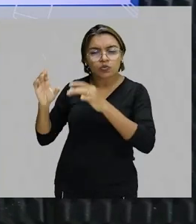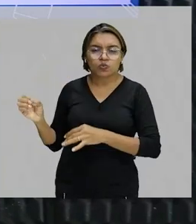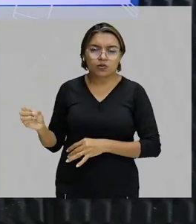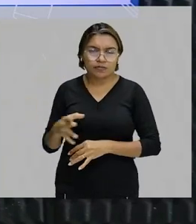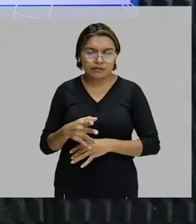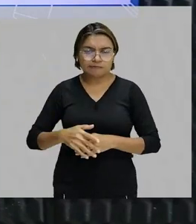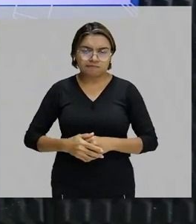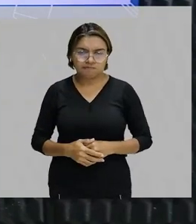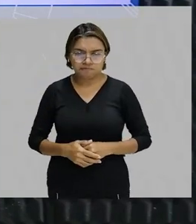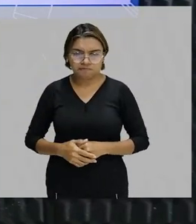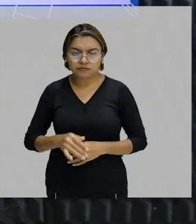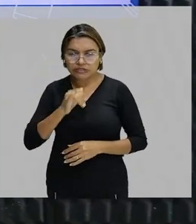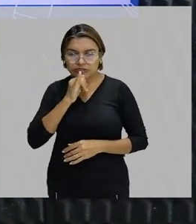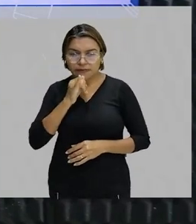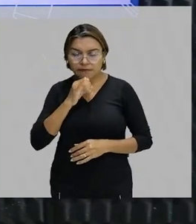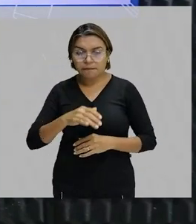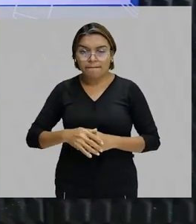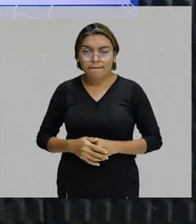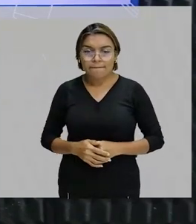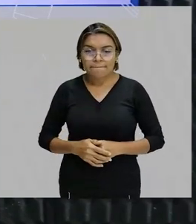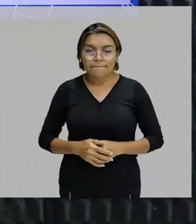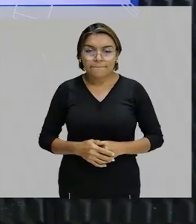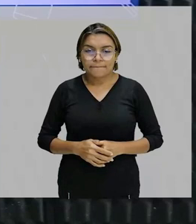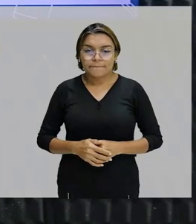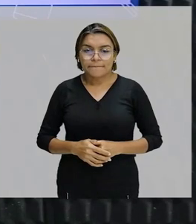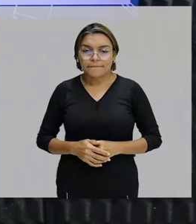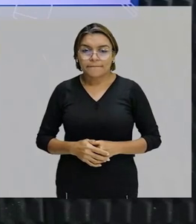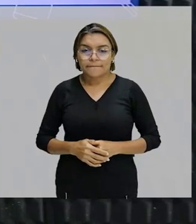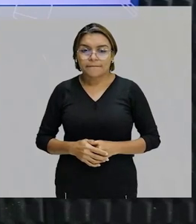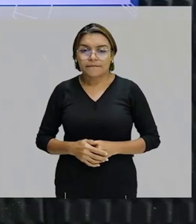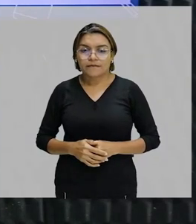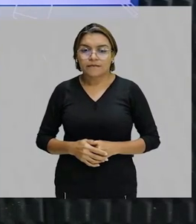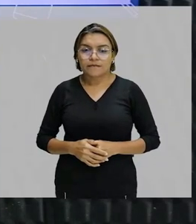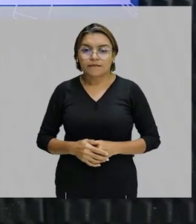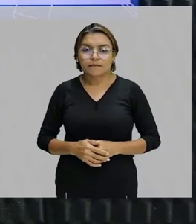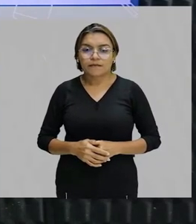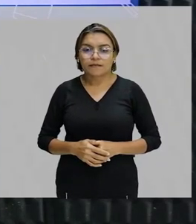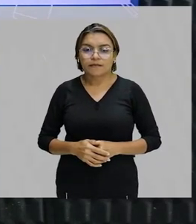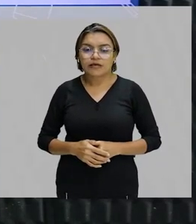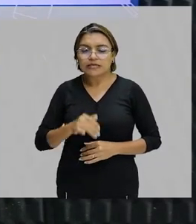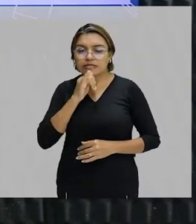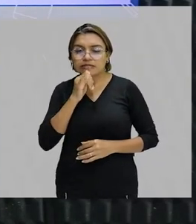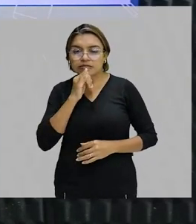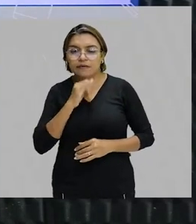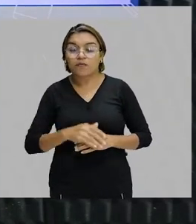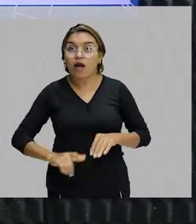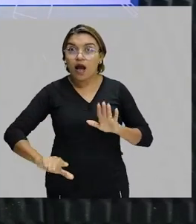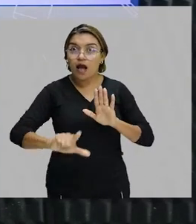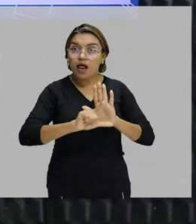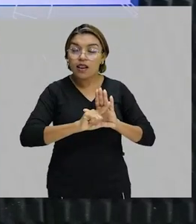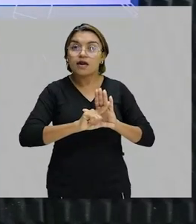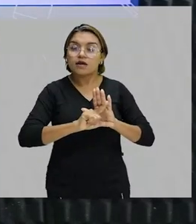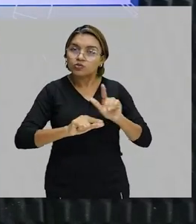valorização da competição ou concorrência Econômica acredita-se que a lei da oferta e da procura a